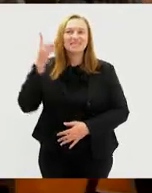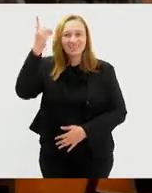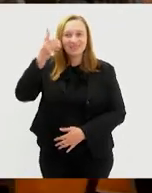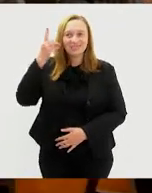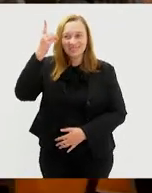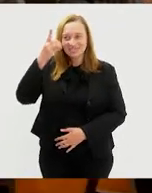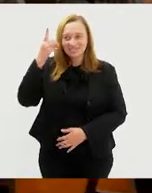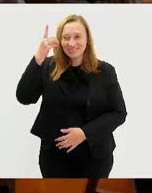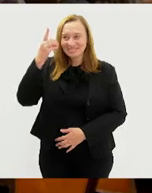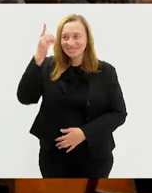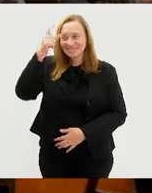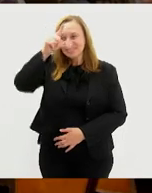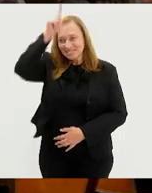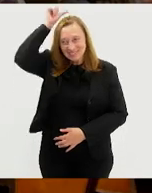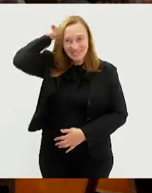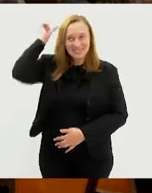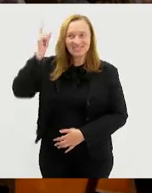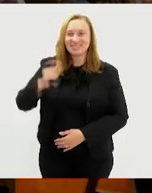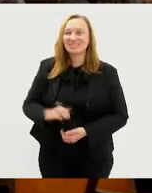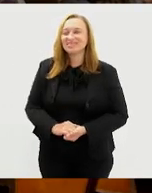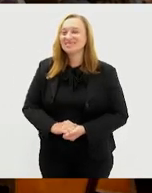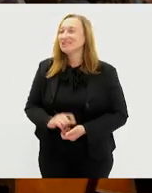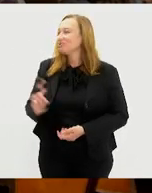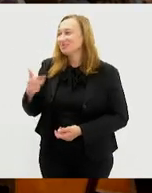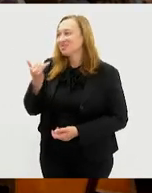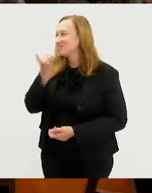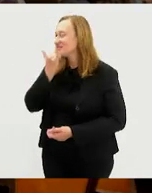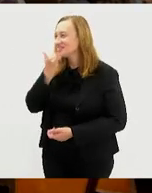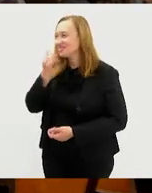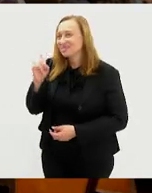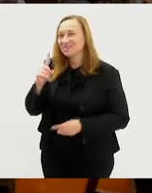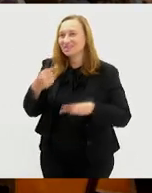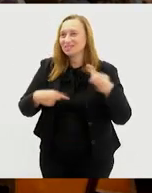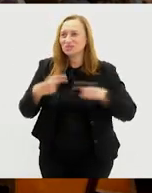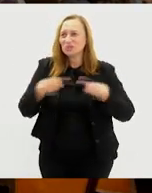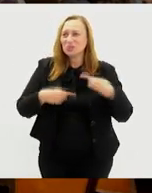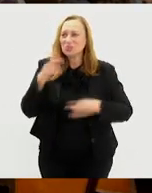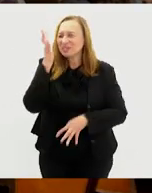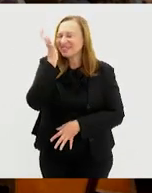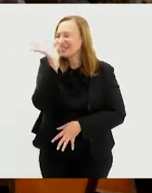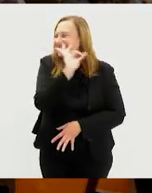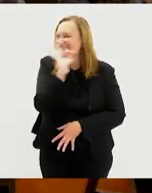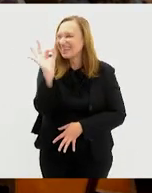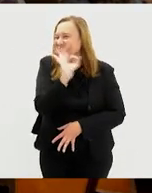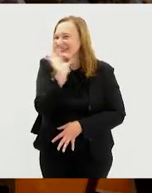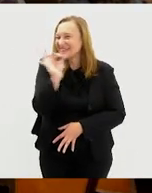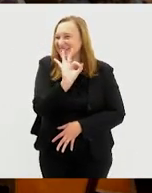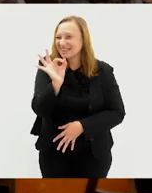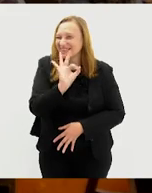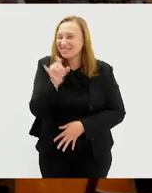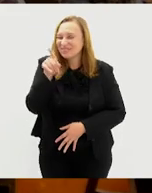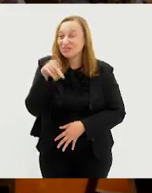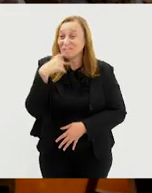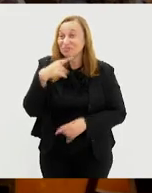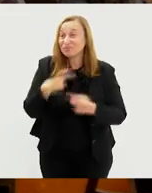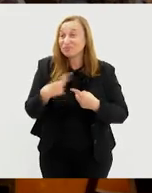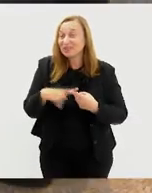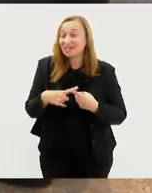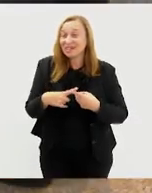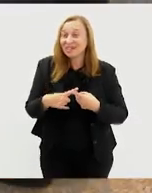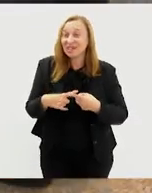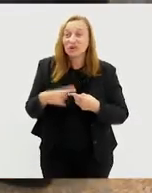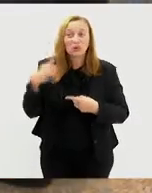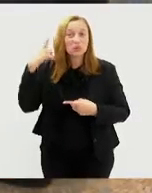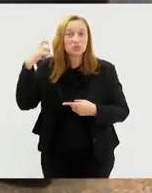Paulo Paulo não fica triste não você discursou ali eu não entendi Pat do você falou porque essa acústica não